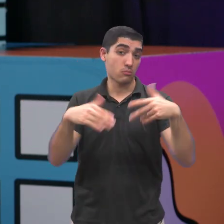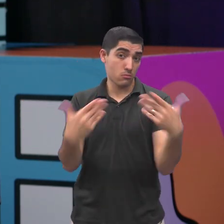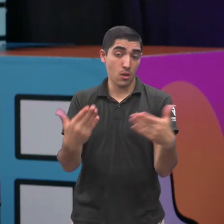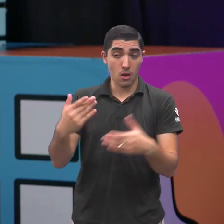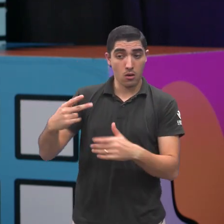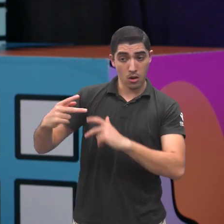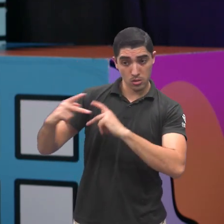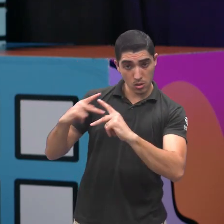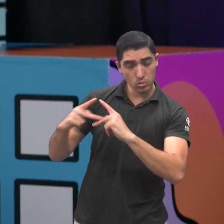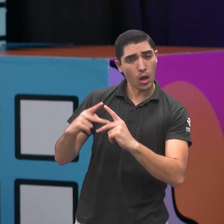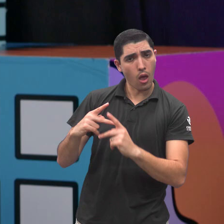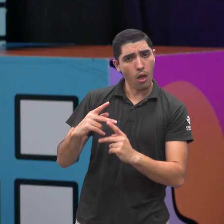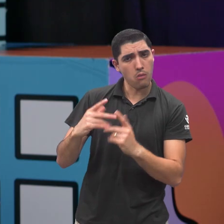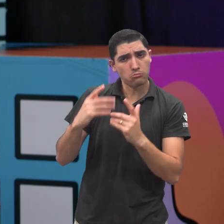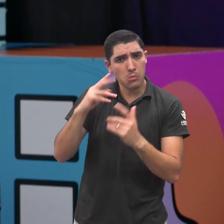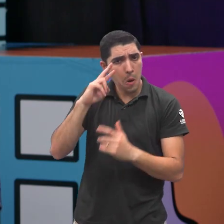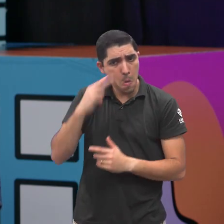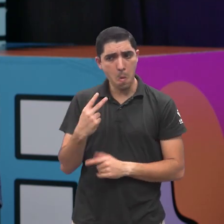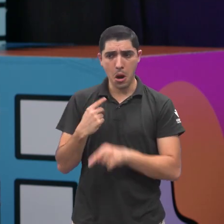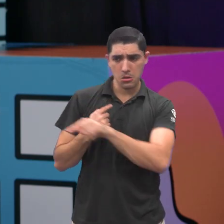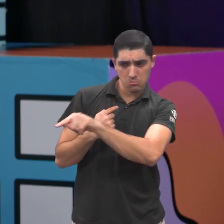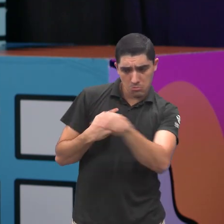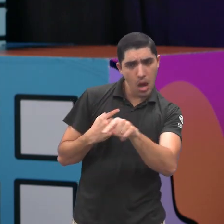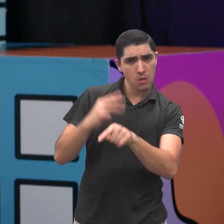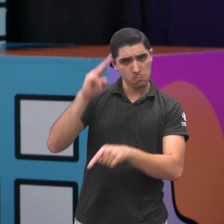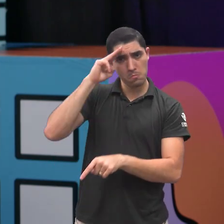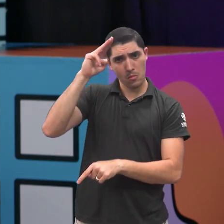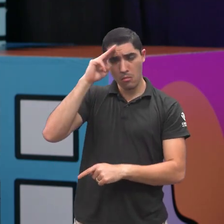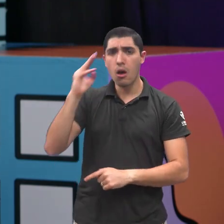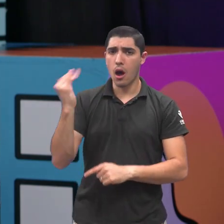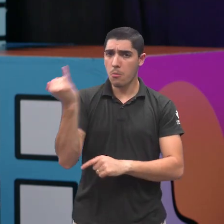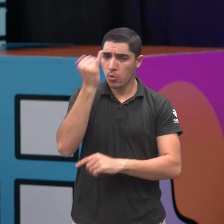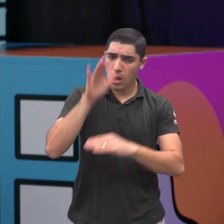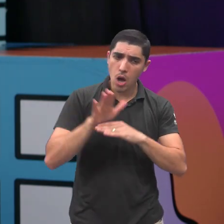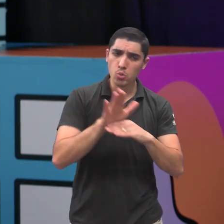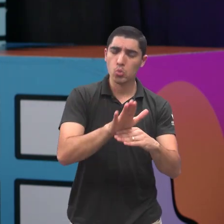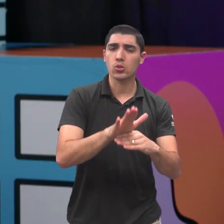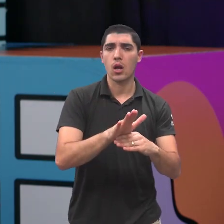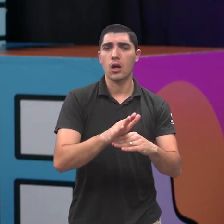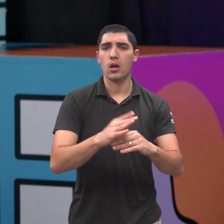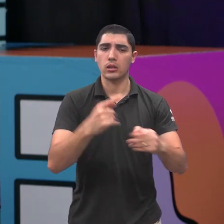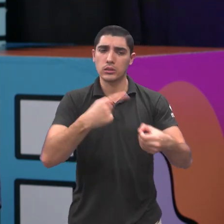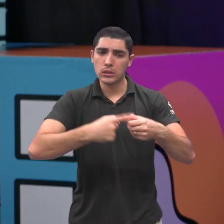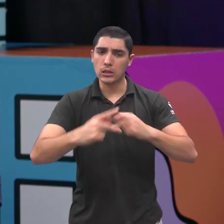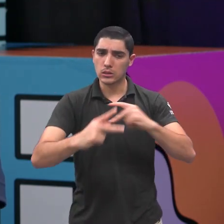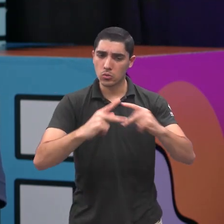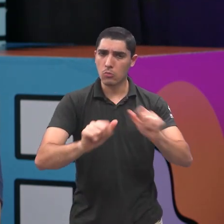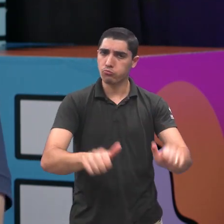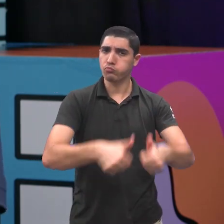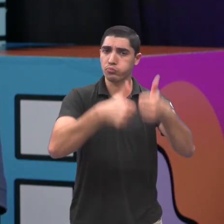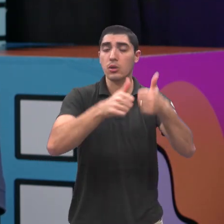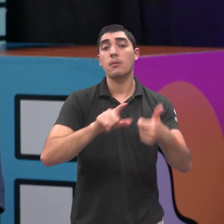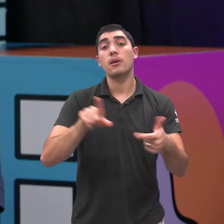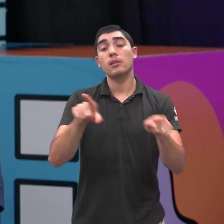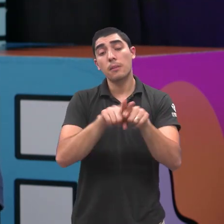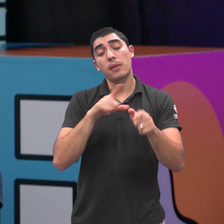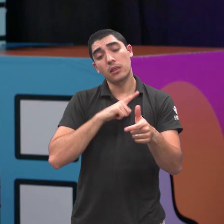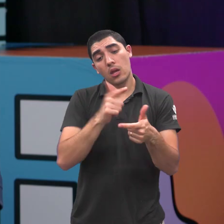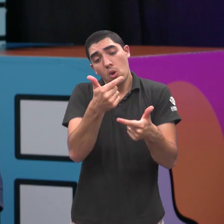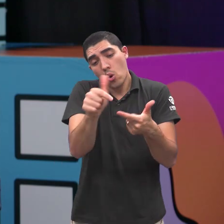município reconhece, através de lei, que presta um serviço relevante ao município, tá? Mas eu separei aqui algumas que chamaram mais atenção por serem até